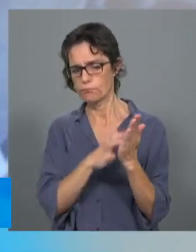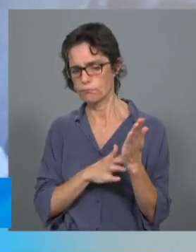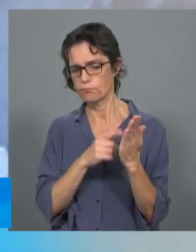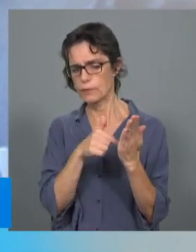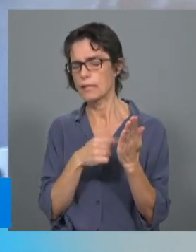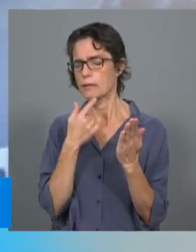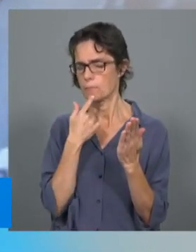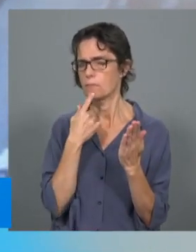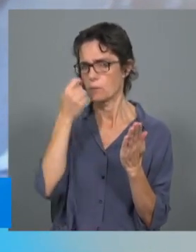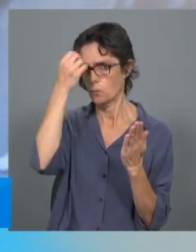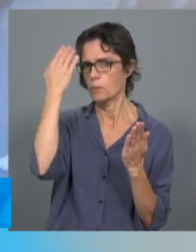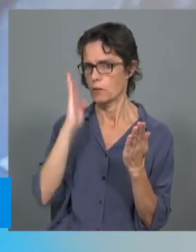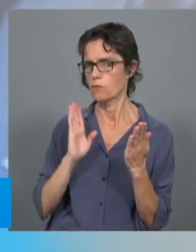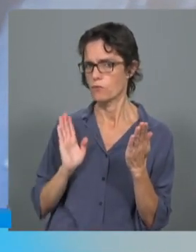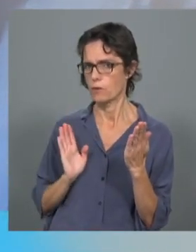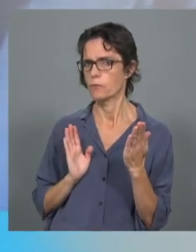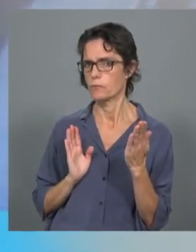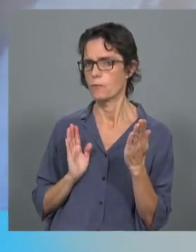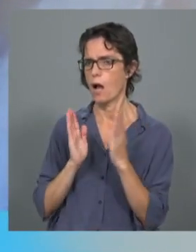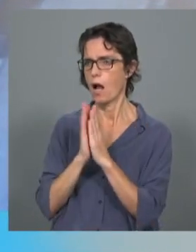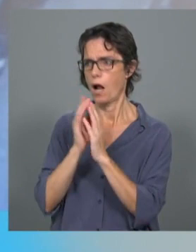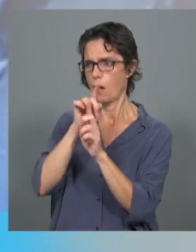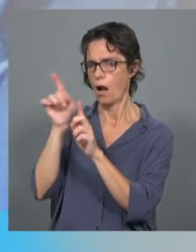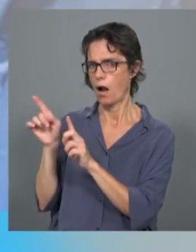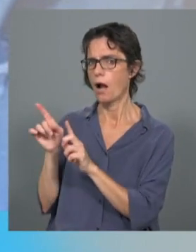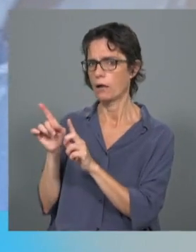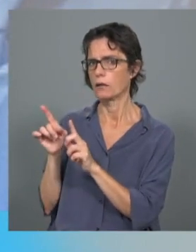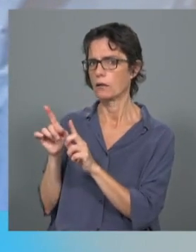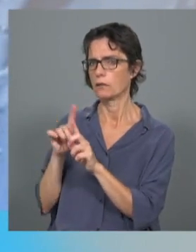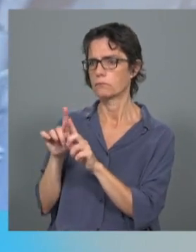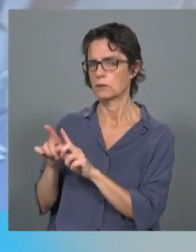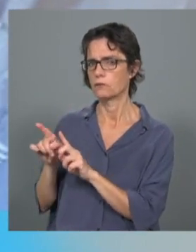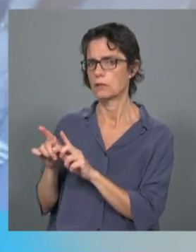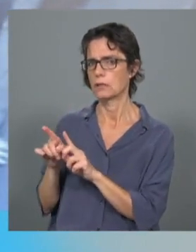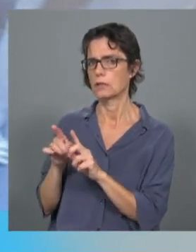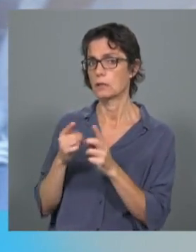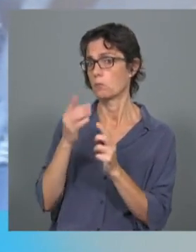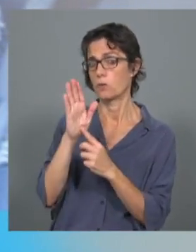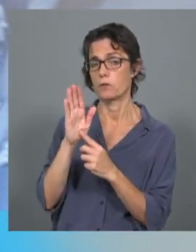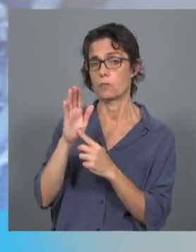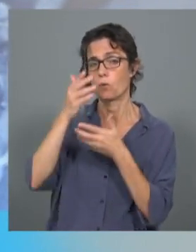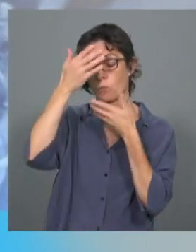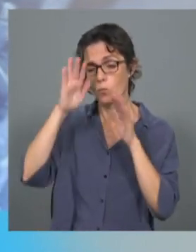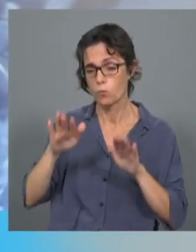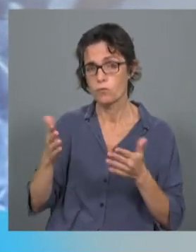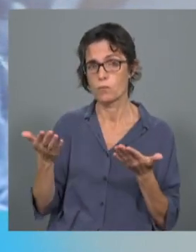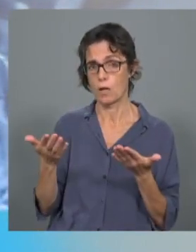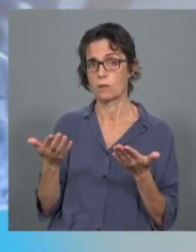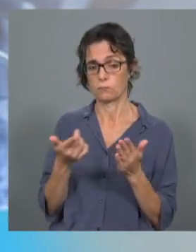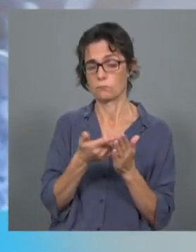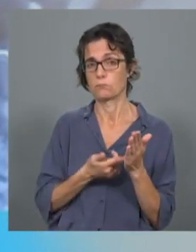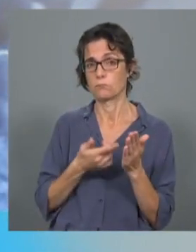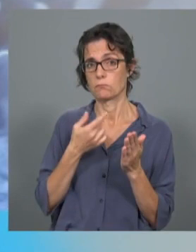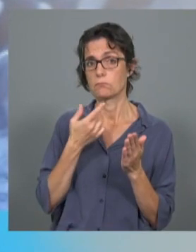por parte de algumas religiões tem sido muito interessante, nomeadamente até, por exemplo, estou-me a lembrar dos muçulmanos, não é? Por exemplo. Não é? Construindo essa tal